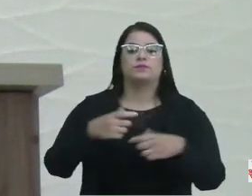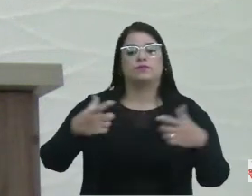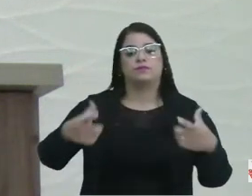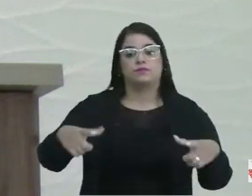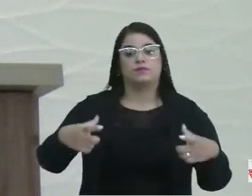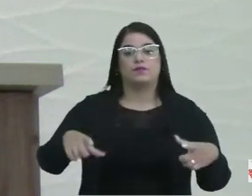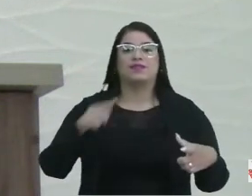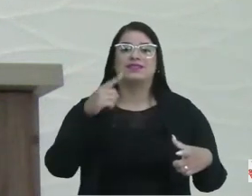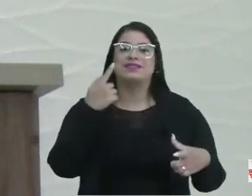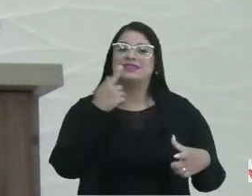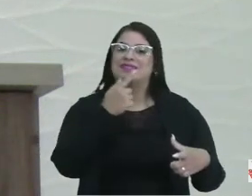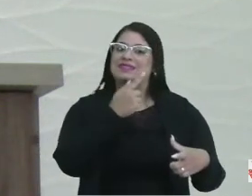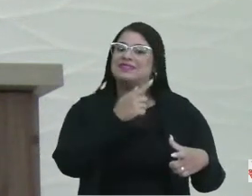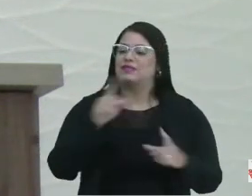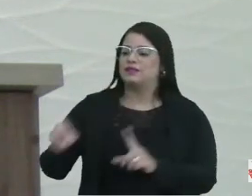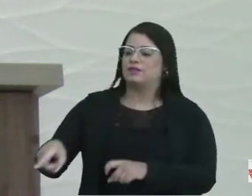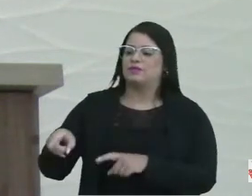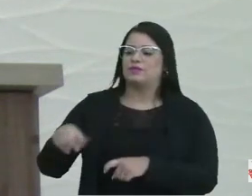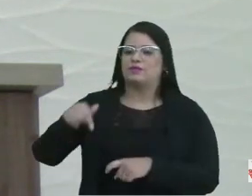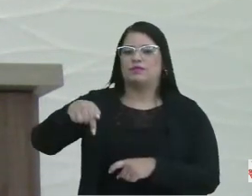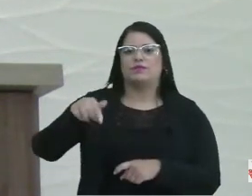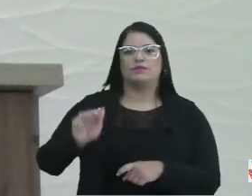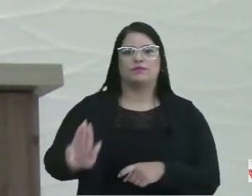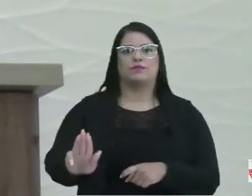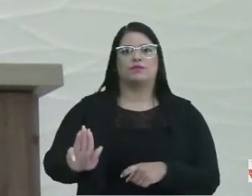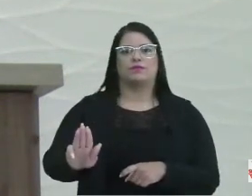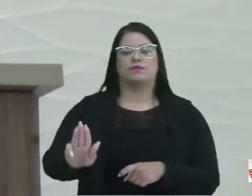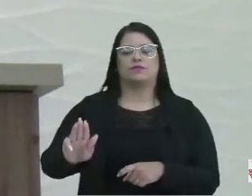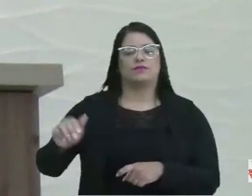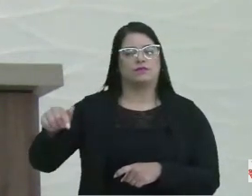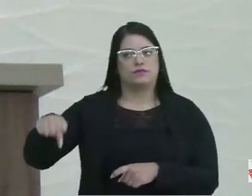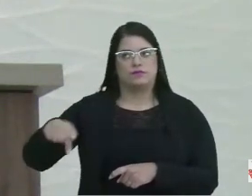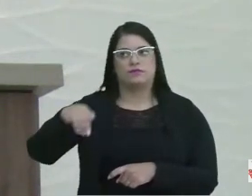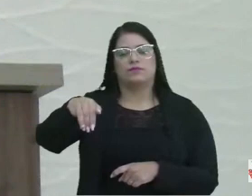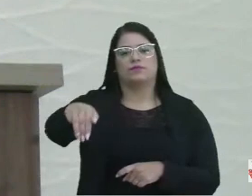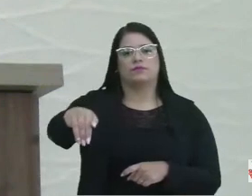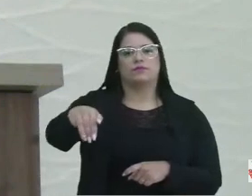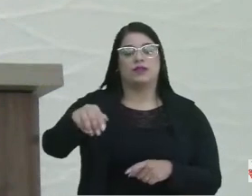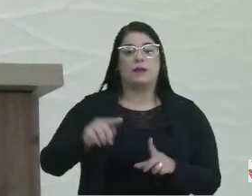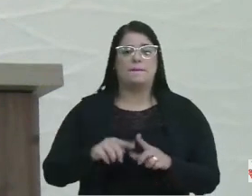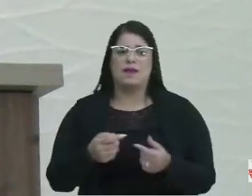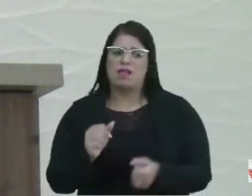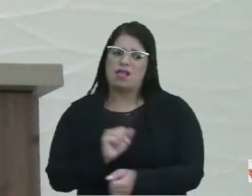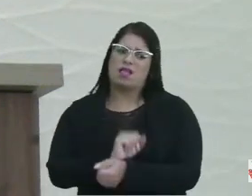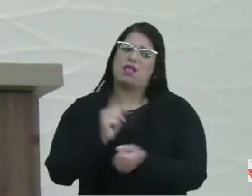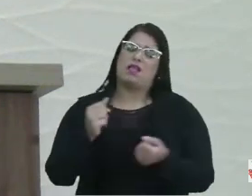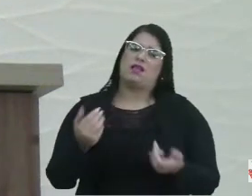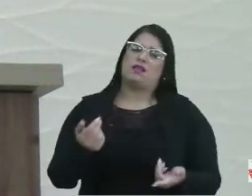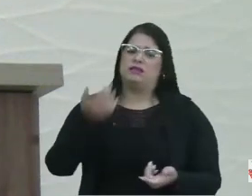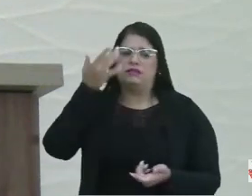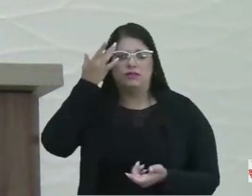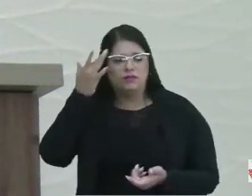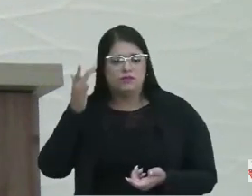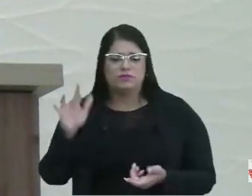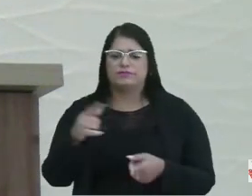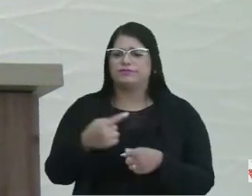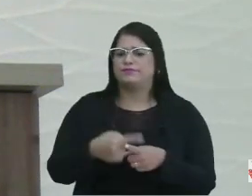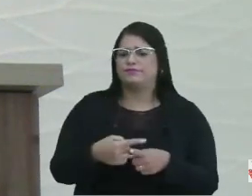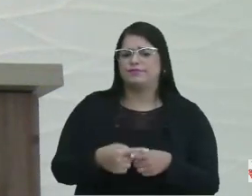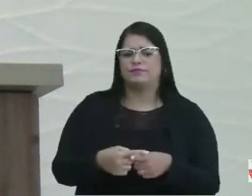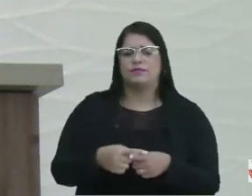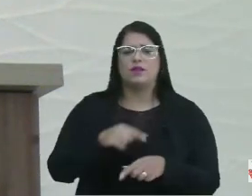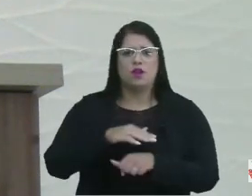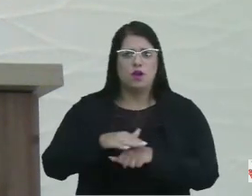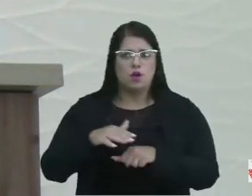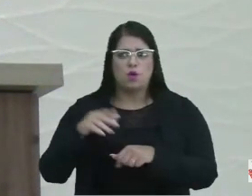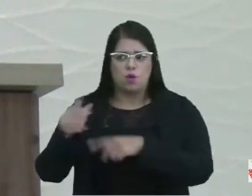Gama. E deu uma parada aí, não sei porquê. O pessoal me chamou,